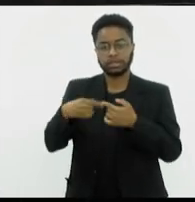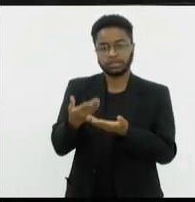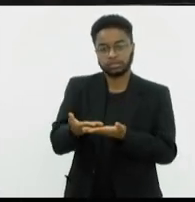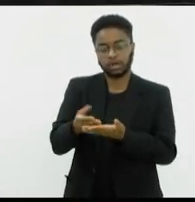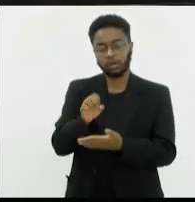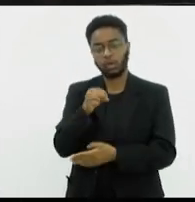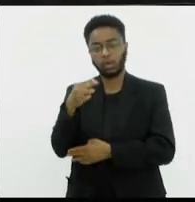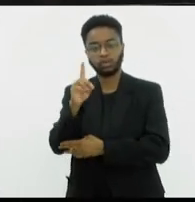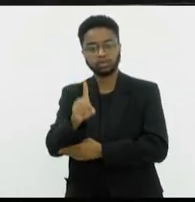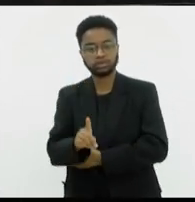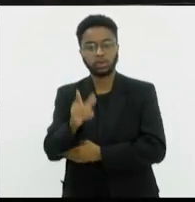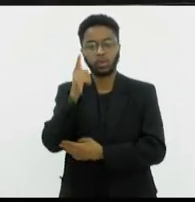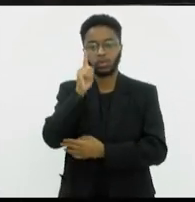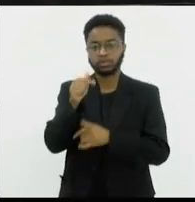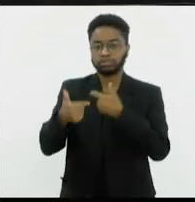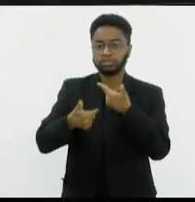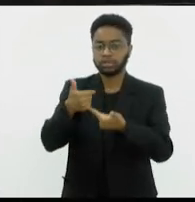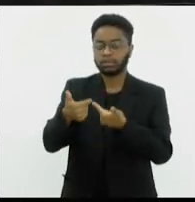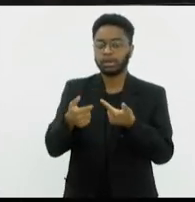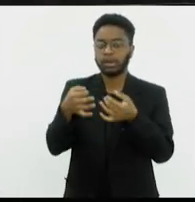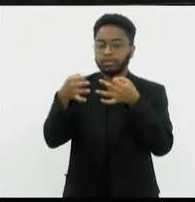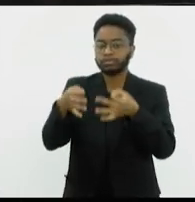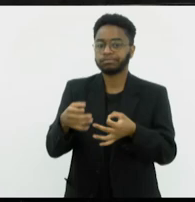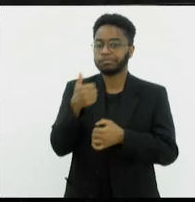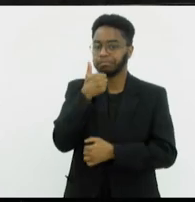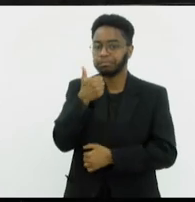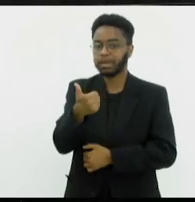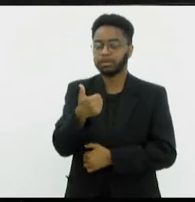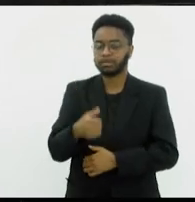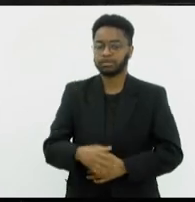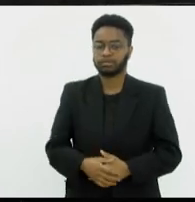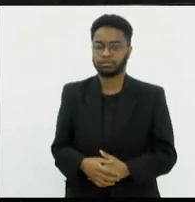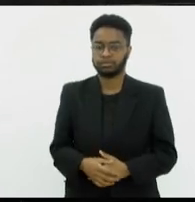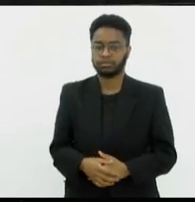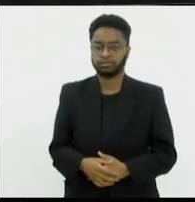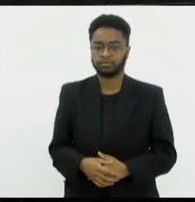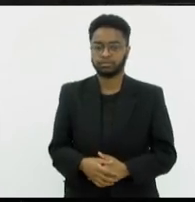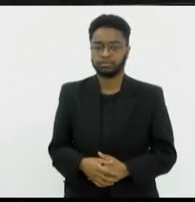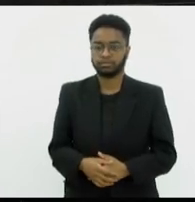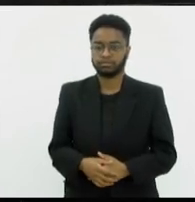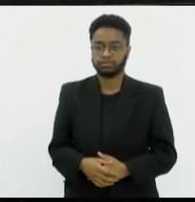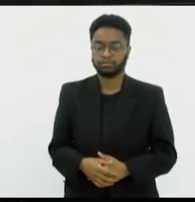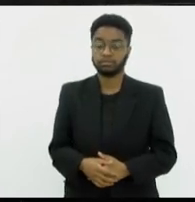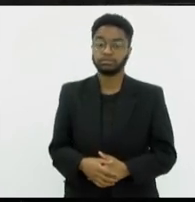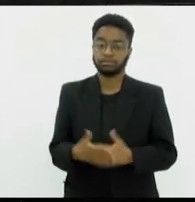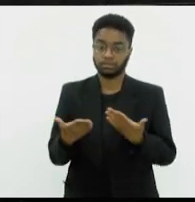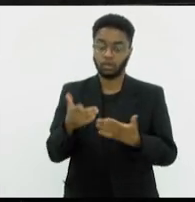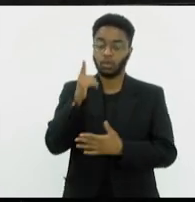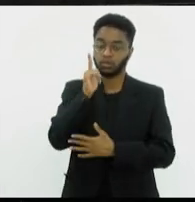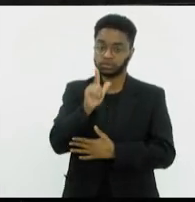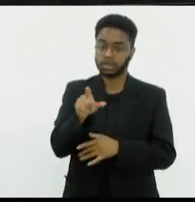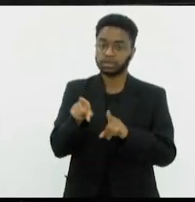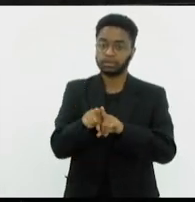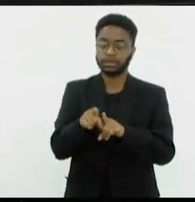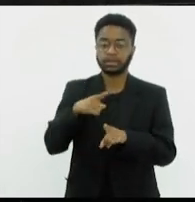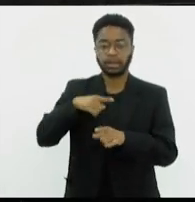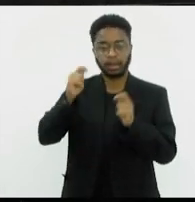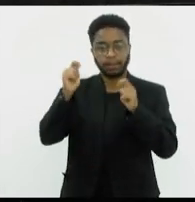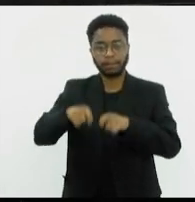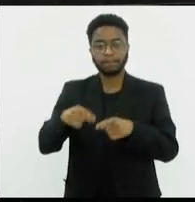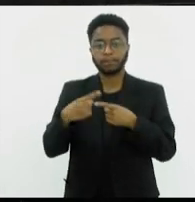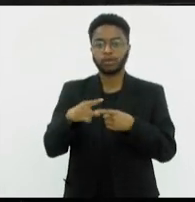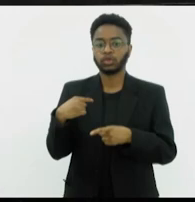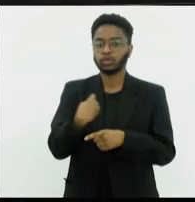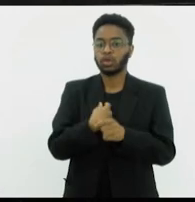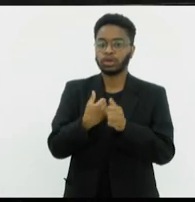direção, exercer suas funções com excelência. E consegue e são capazes, porque a gente acompanha